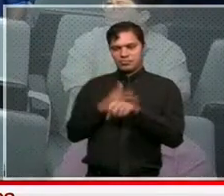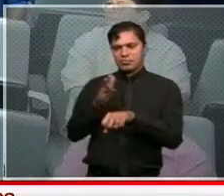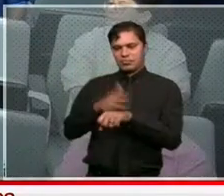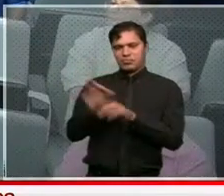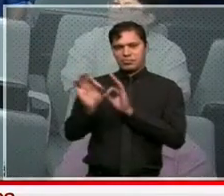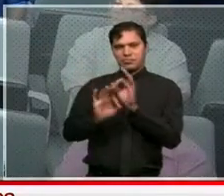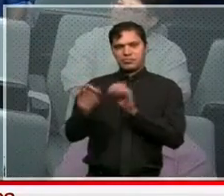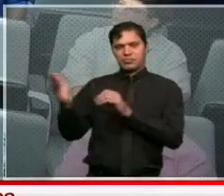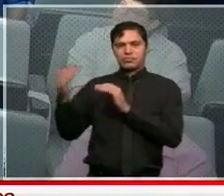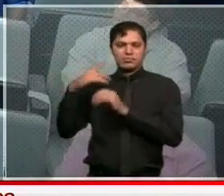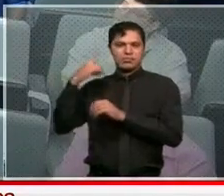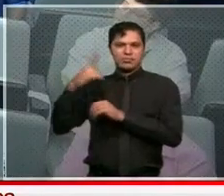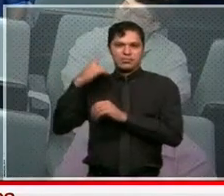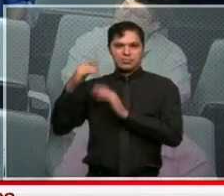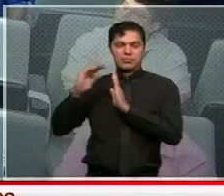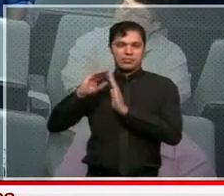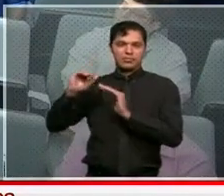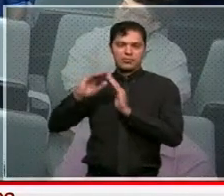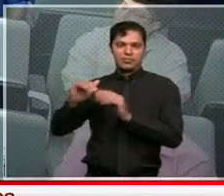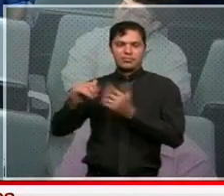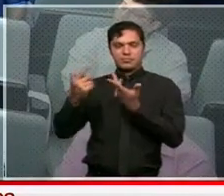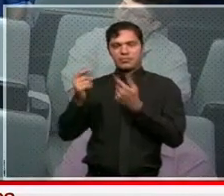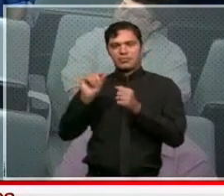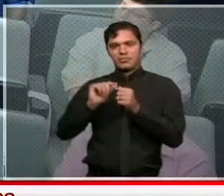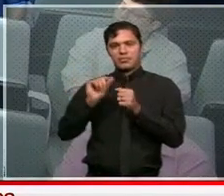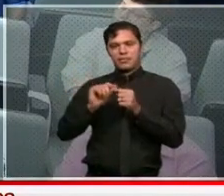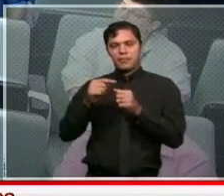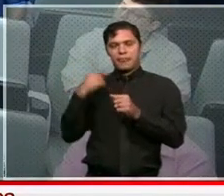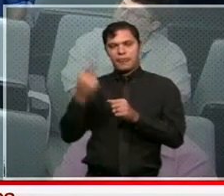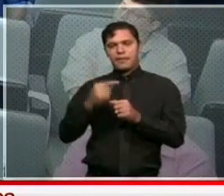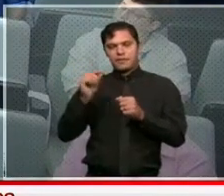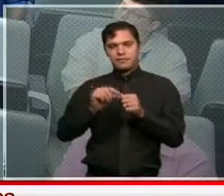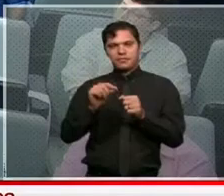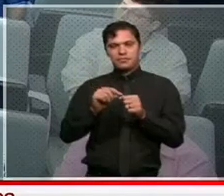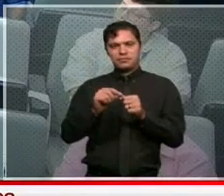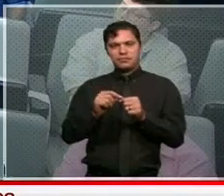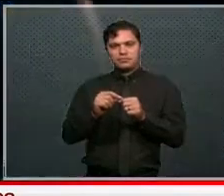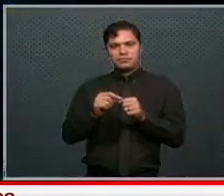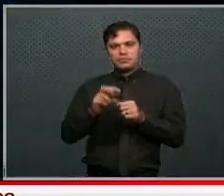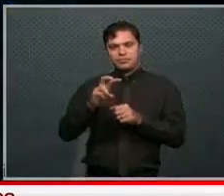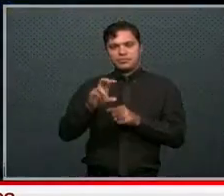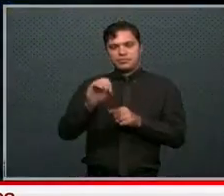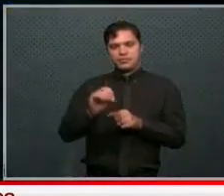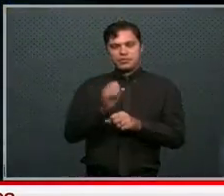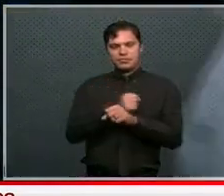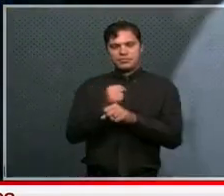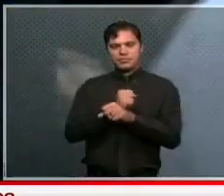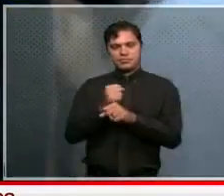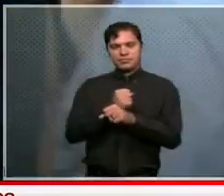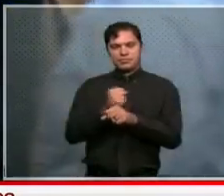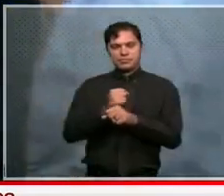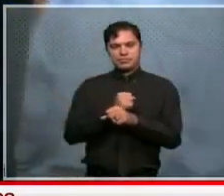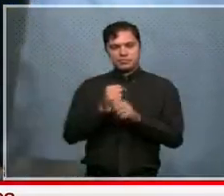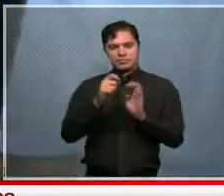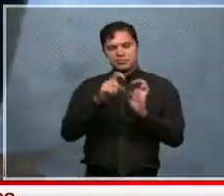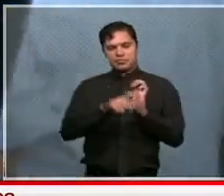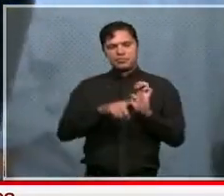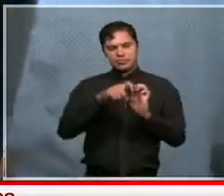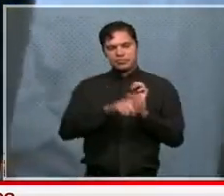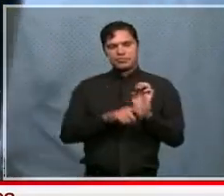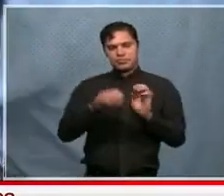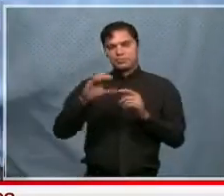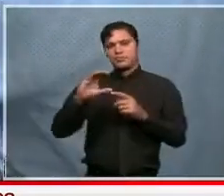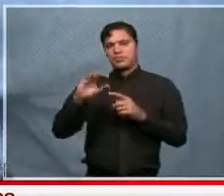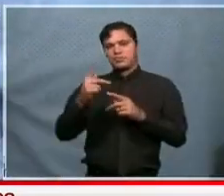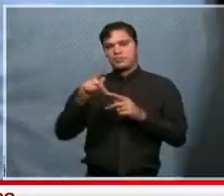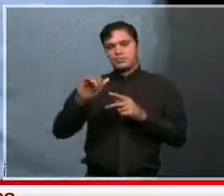o deputado tinha me pedido Gisele para que a gente já fizesse nos 50 anos da Embrapa Presidente Xavier